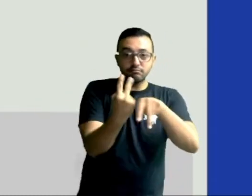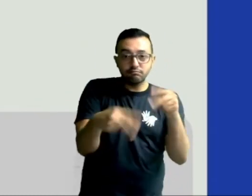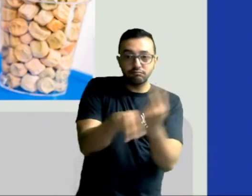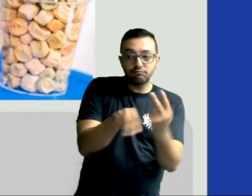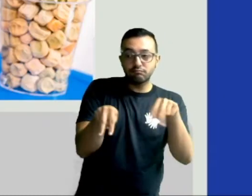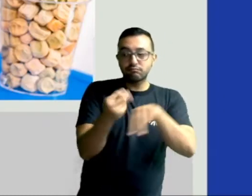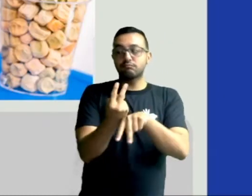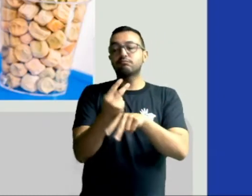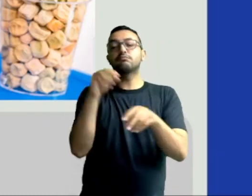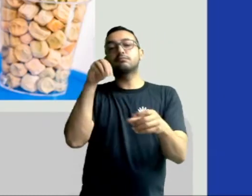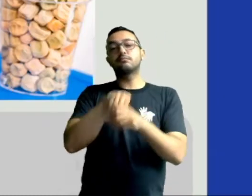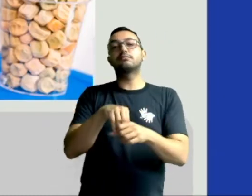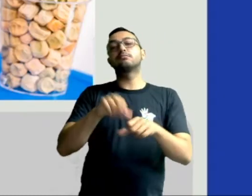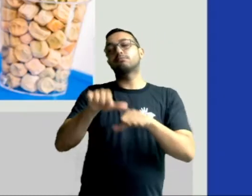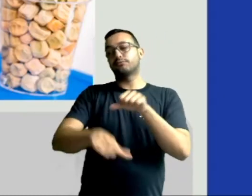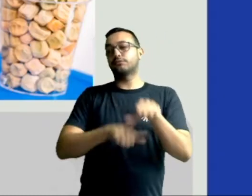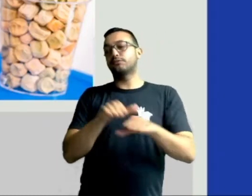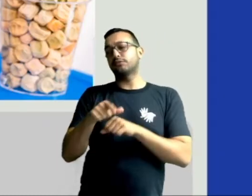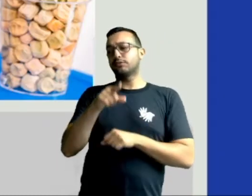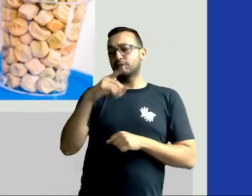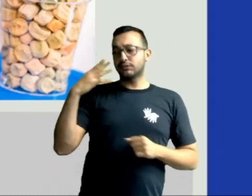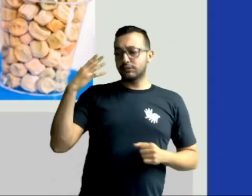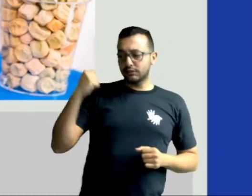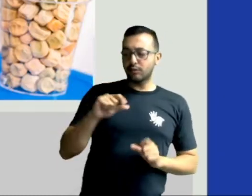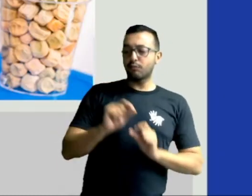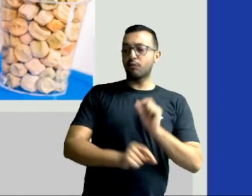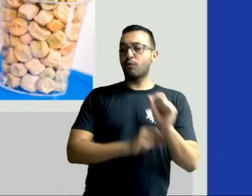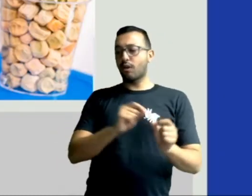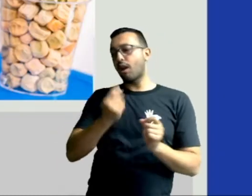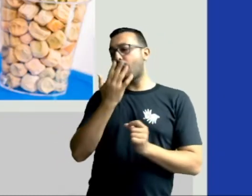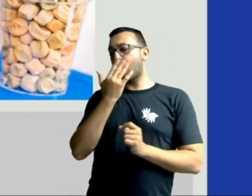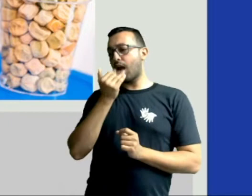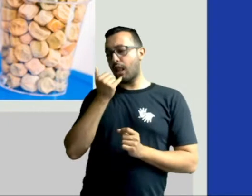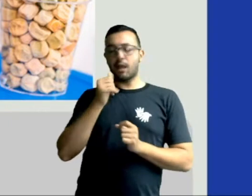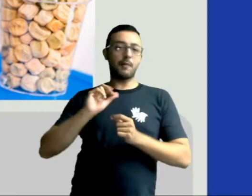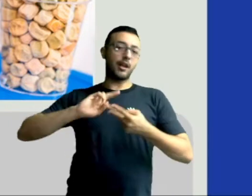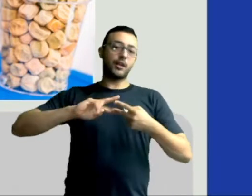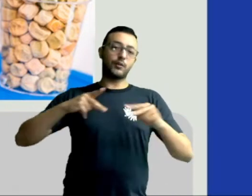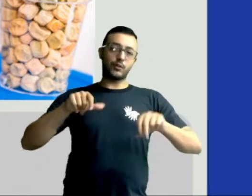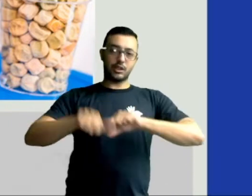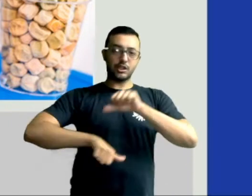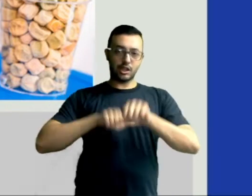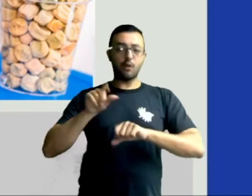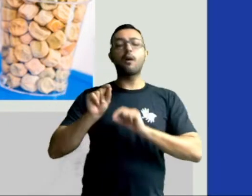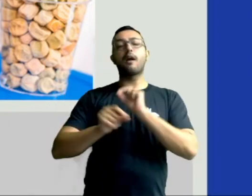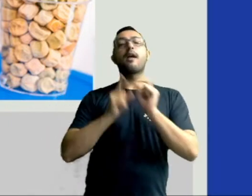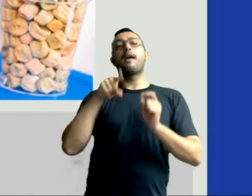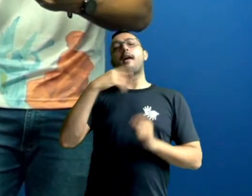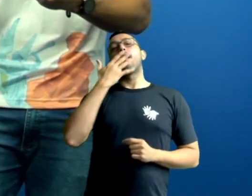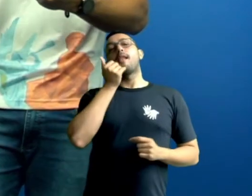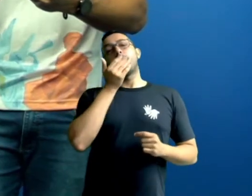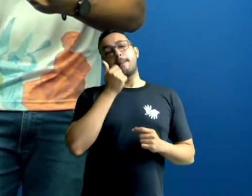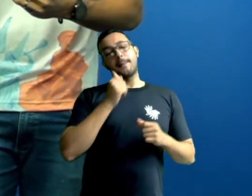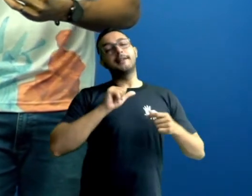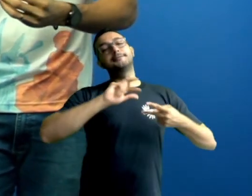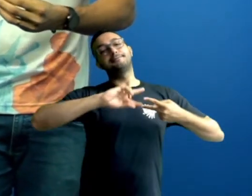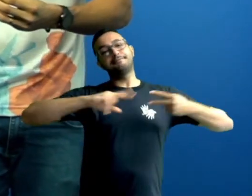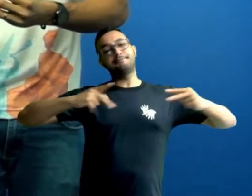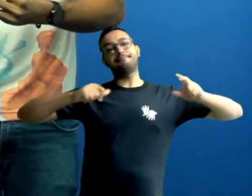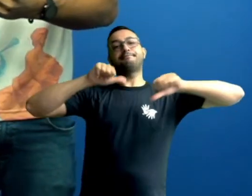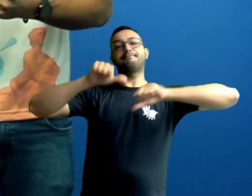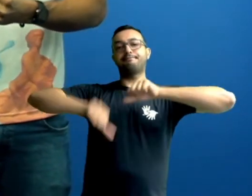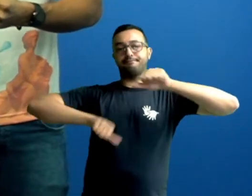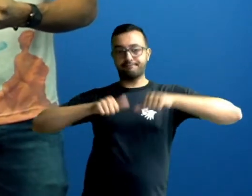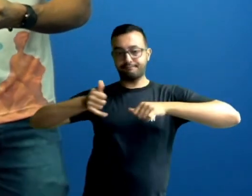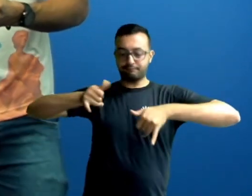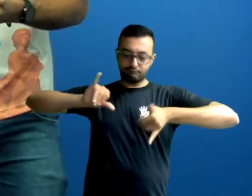DNA, né? Você sabe o que são alimentos transgênicos, né? São justamente aqueles alimentos que foram modificados